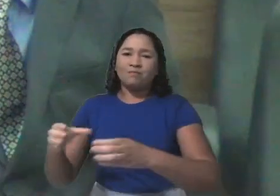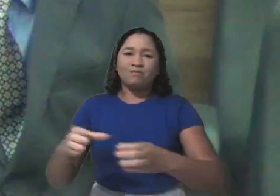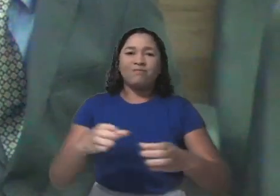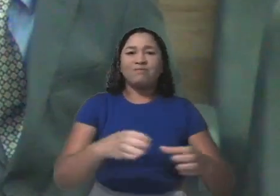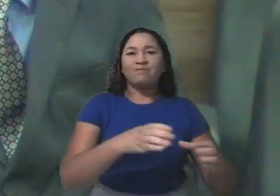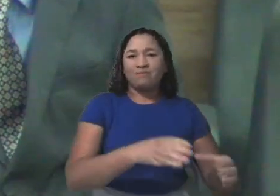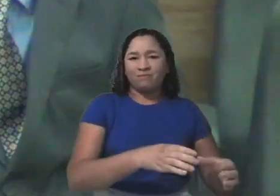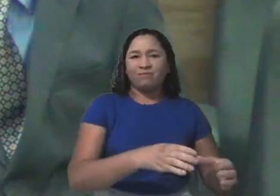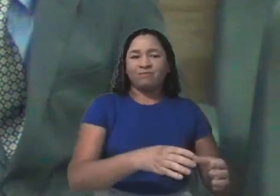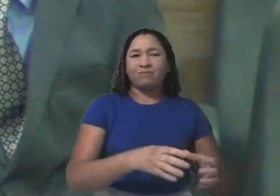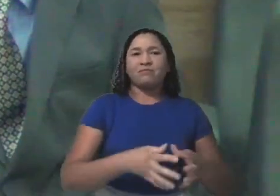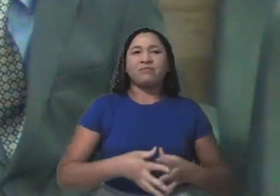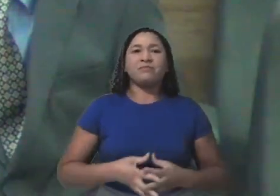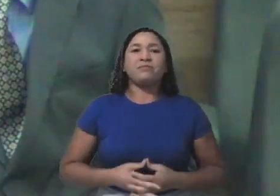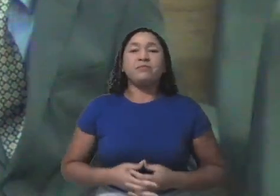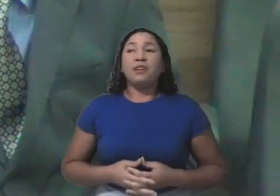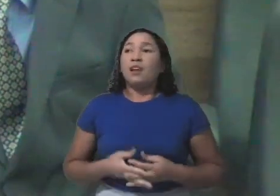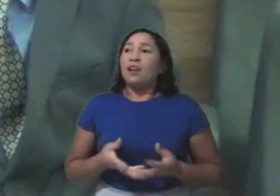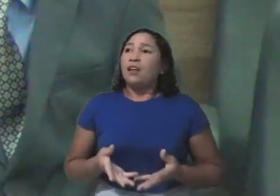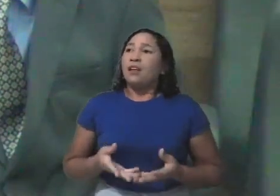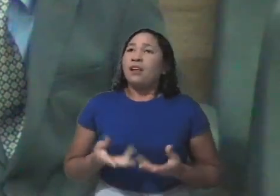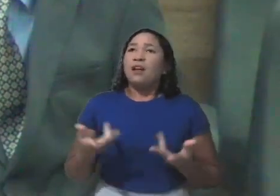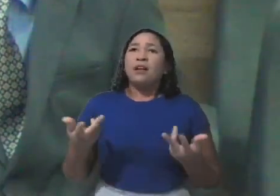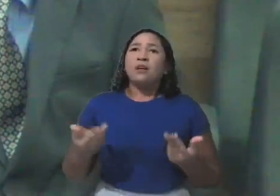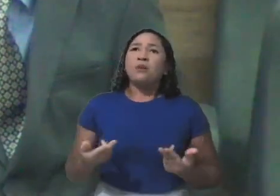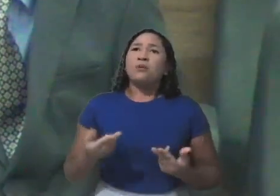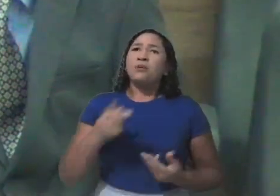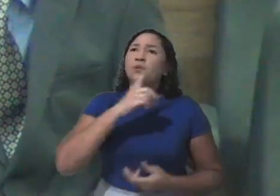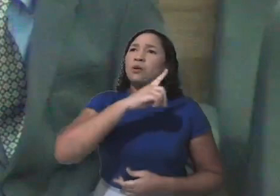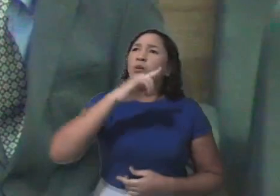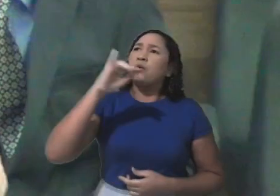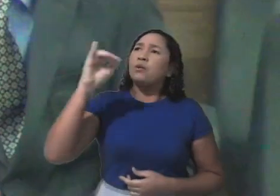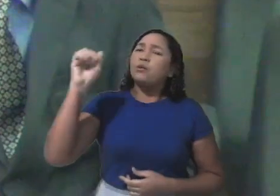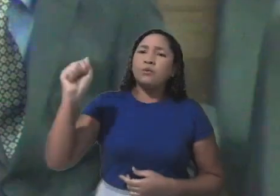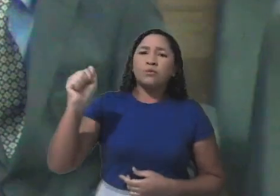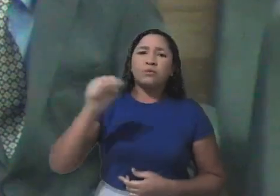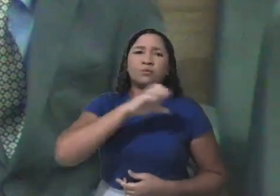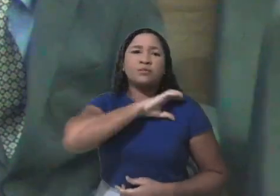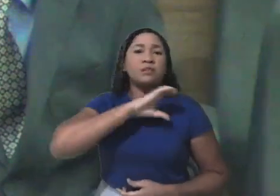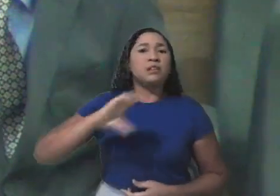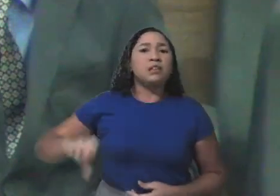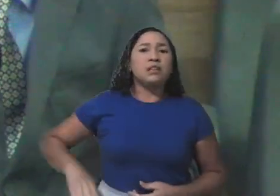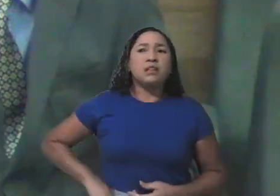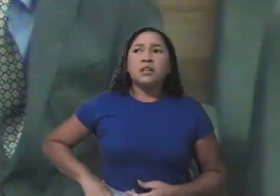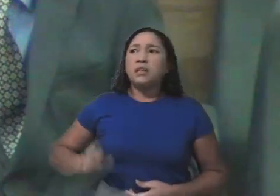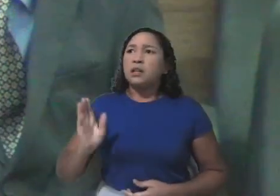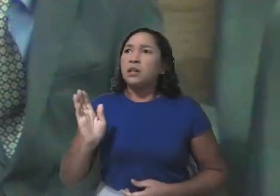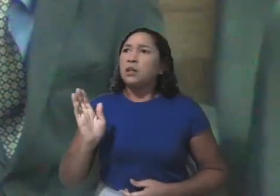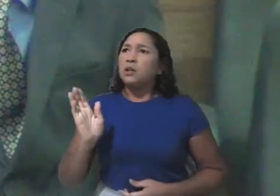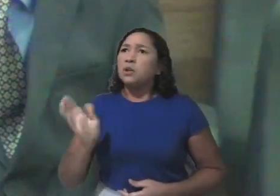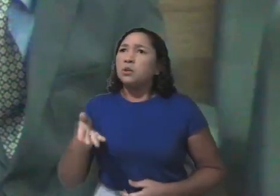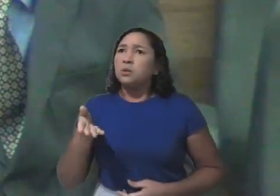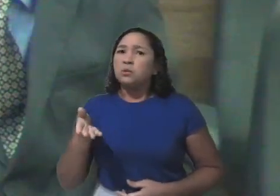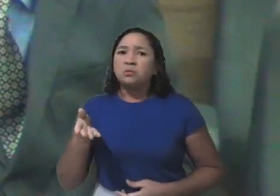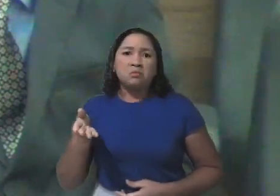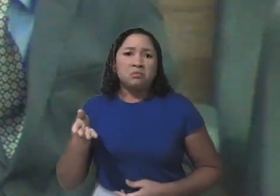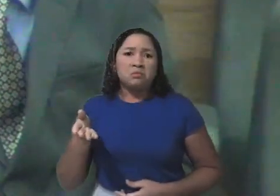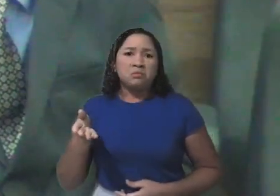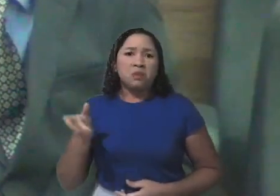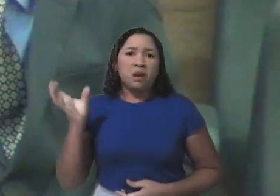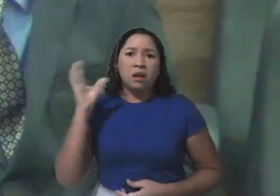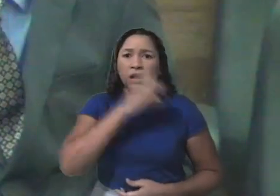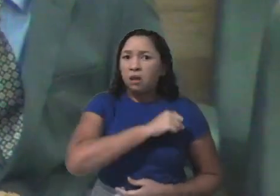como se o dia de Cristo já estivesse perto. Não é que o dia de Cristo não está perto, ele pode voltar